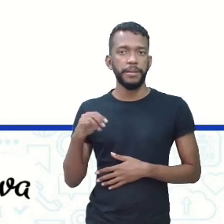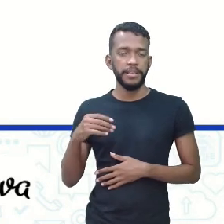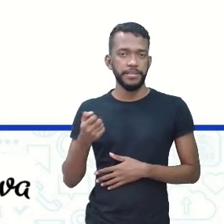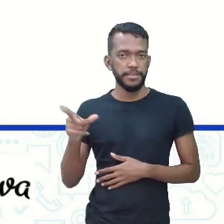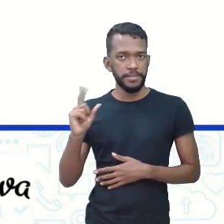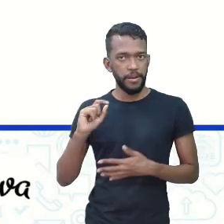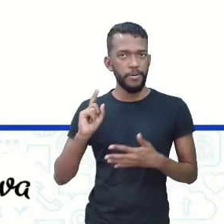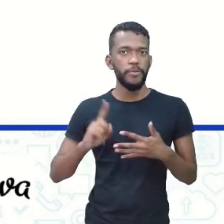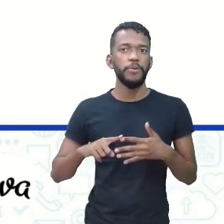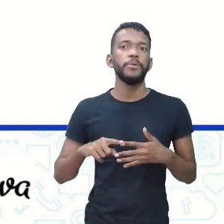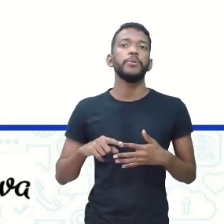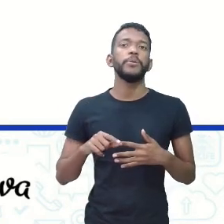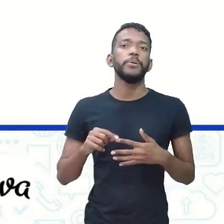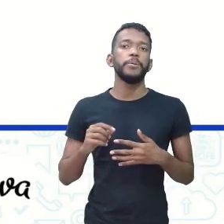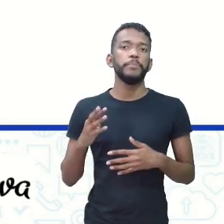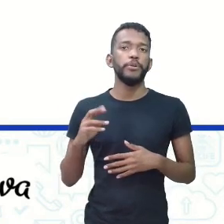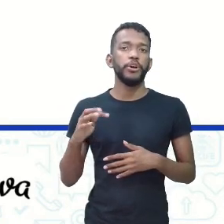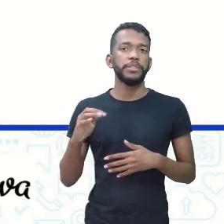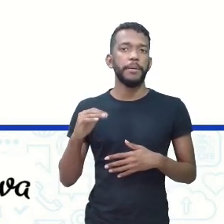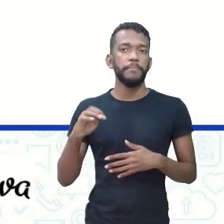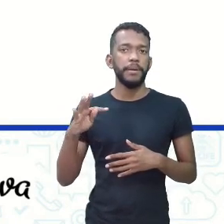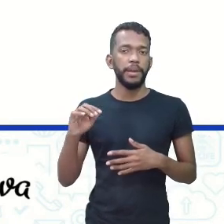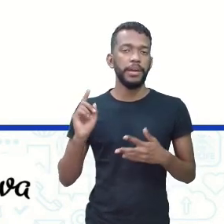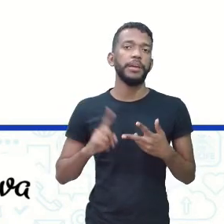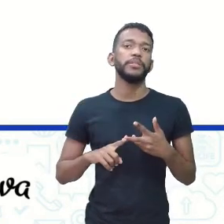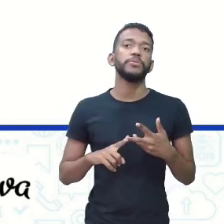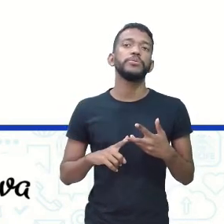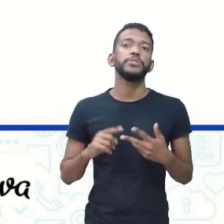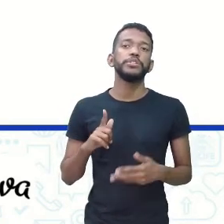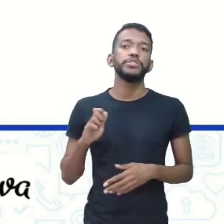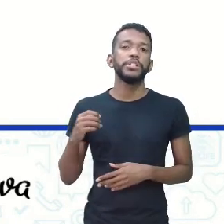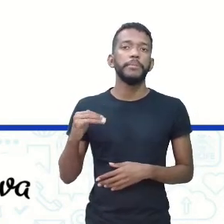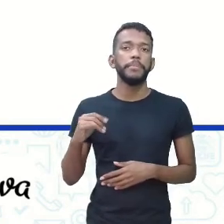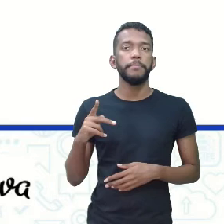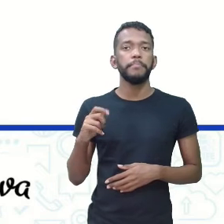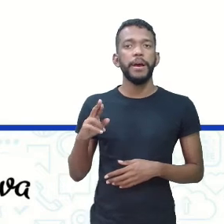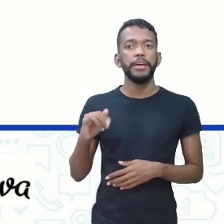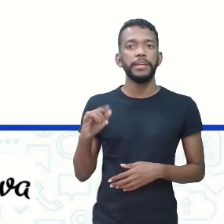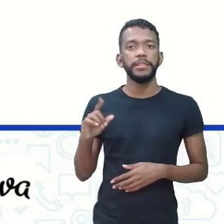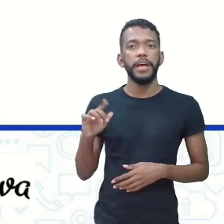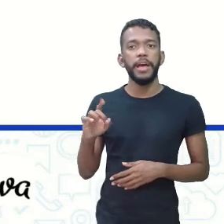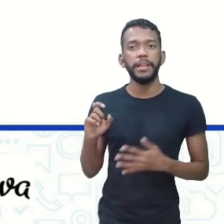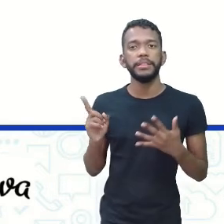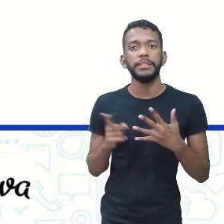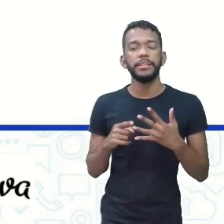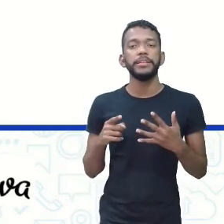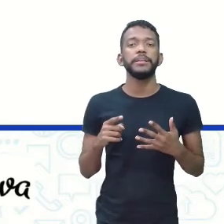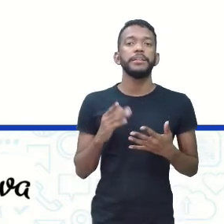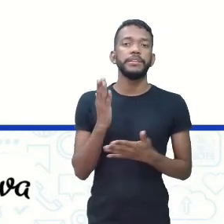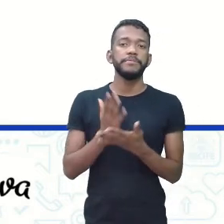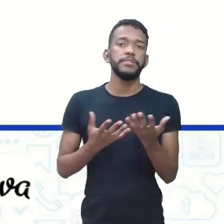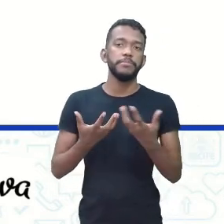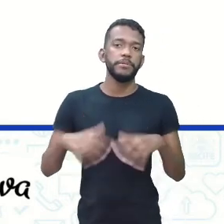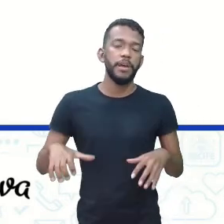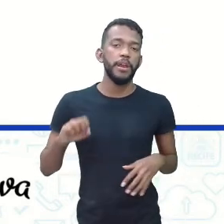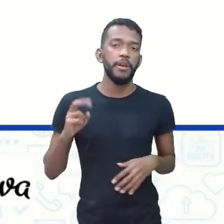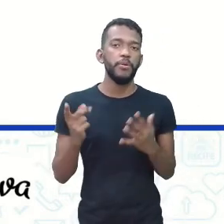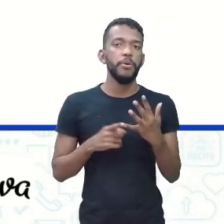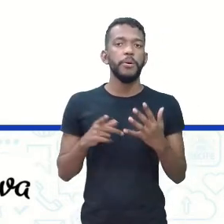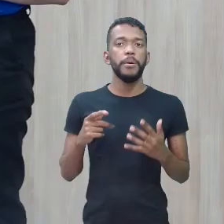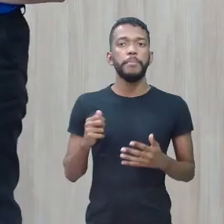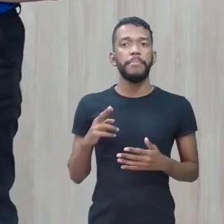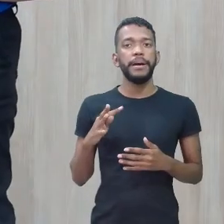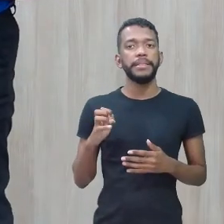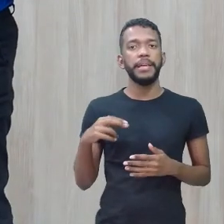fragmentação, brotamento, gemiparidade, divisão binária ou partenogênese.